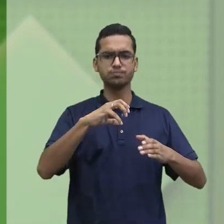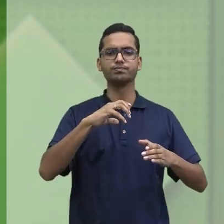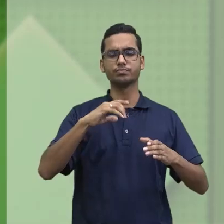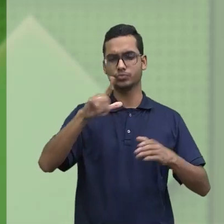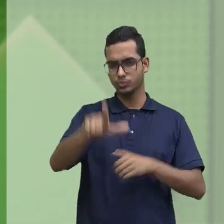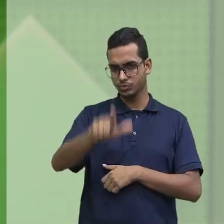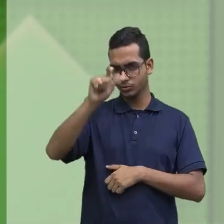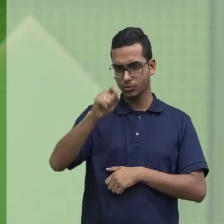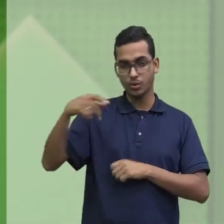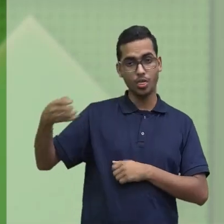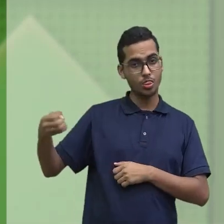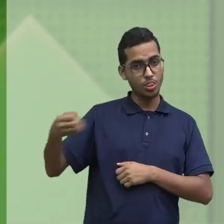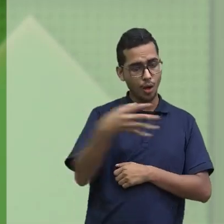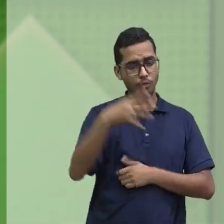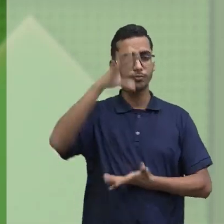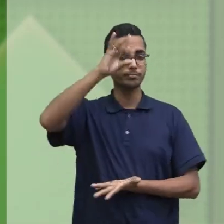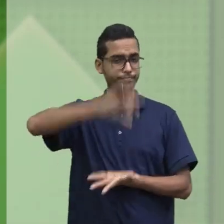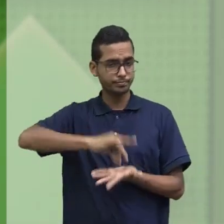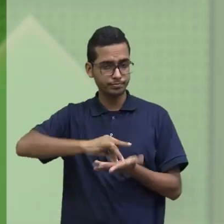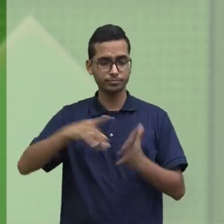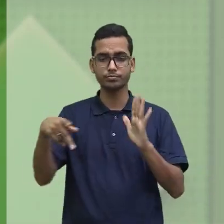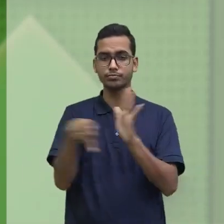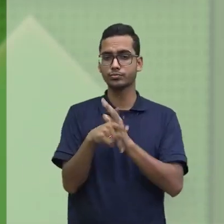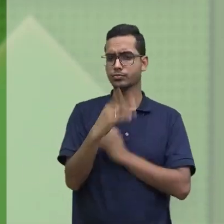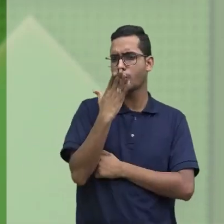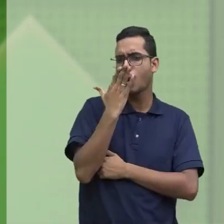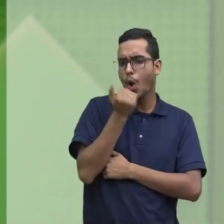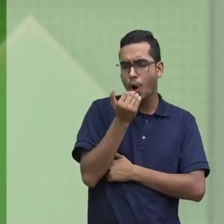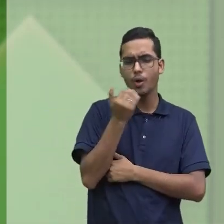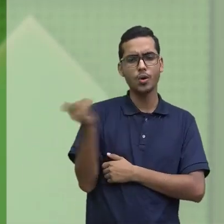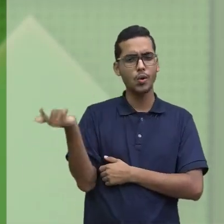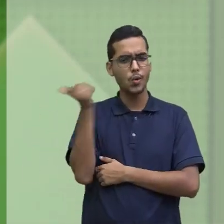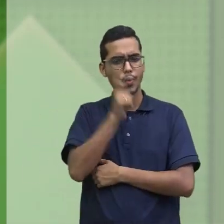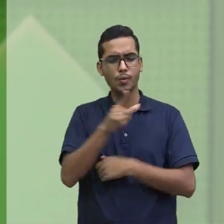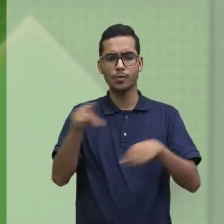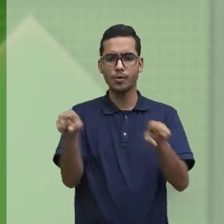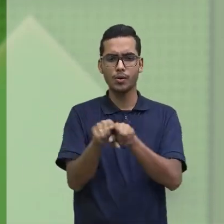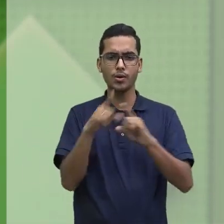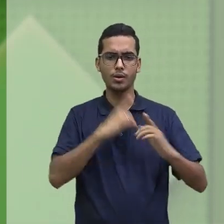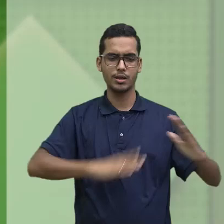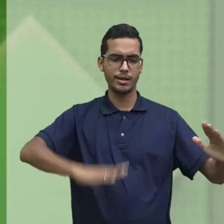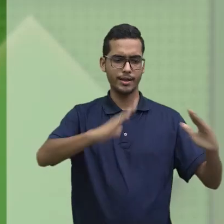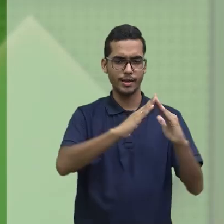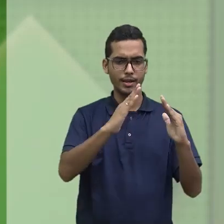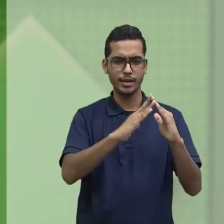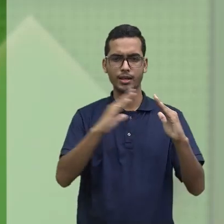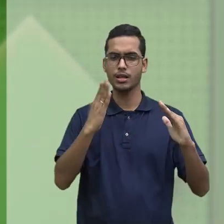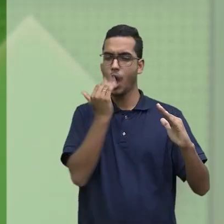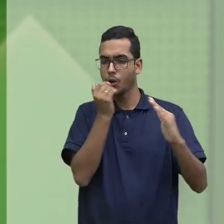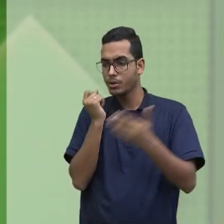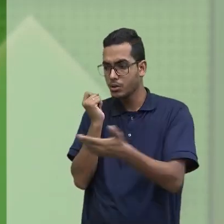né, inovadora para fazer com que esses alimentos eles cheguem até a nossa mesa com uma qualidade ali